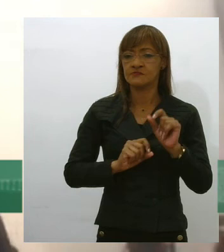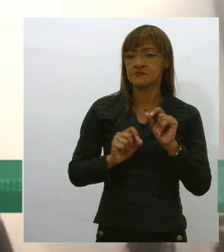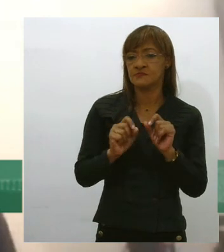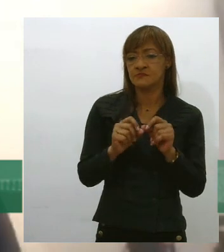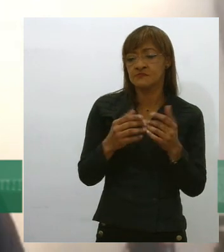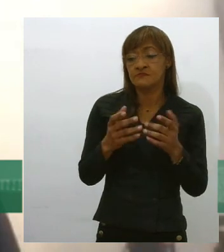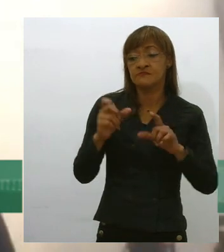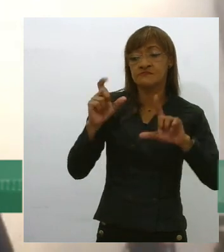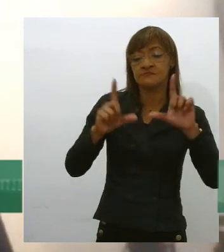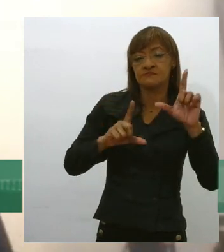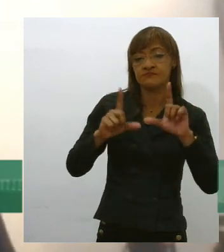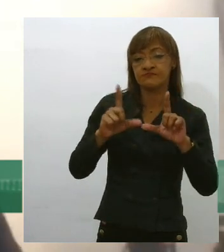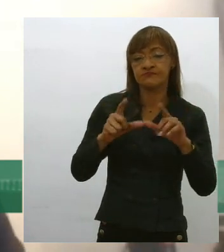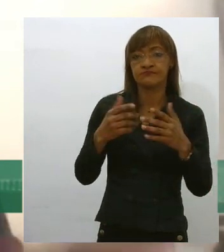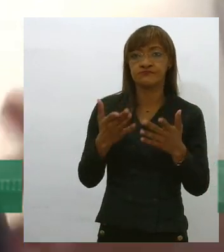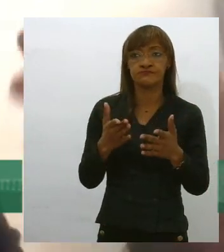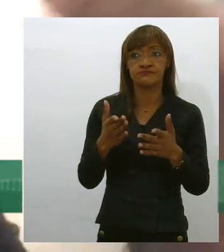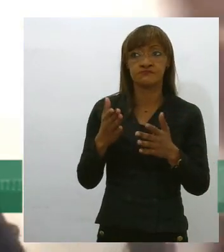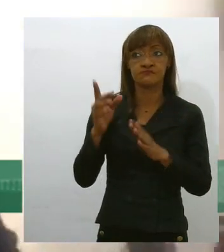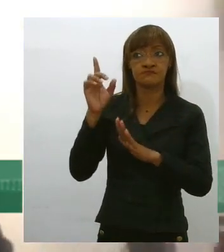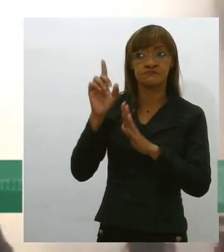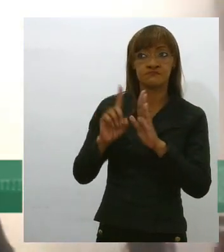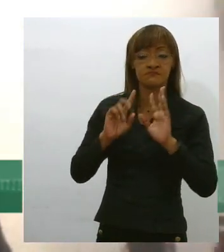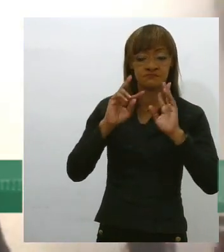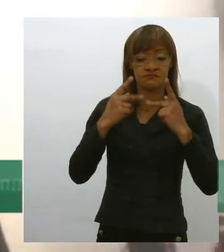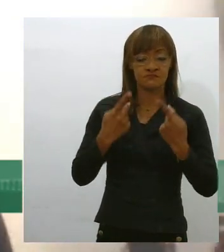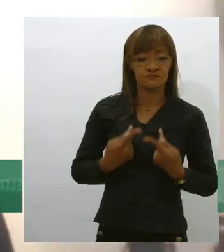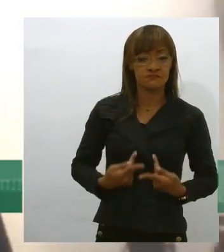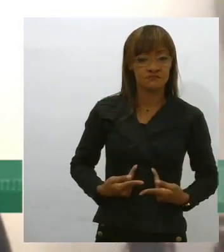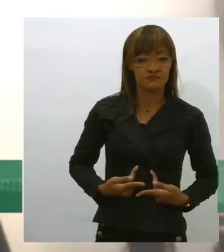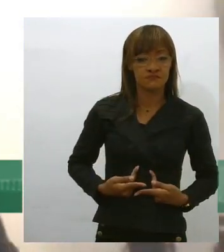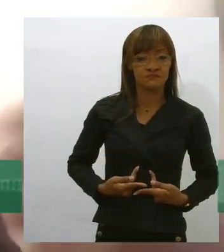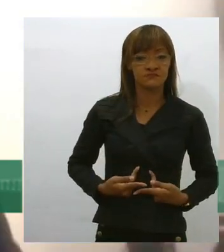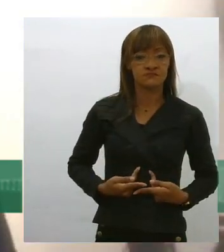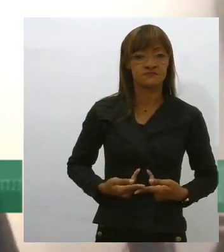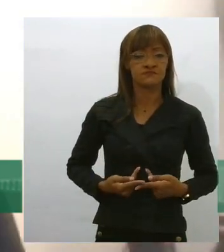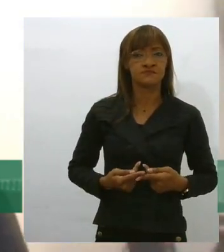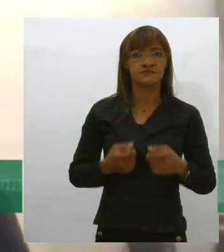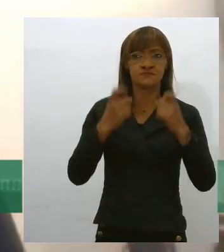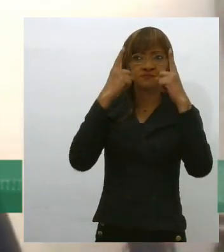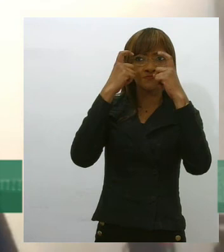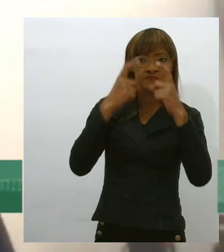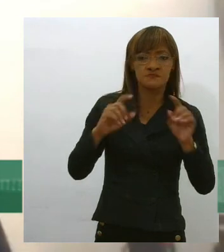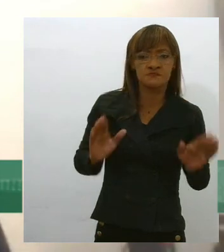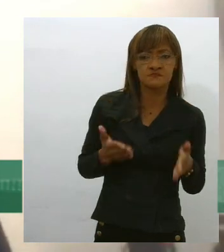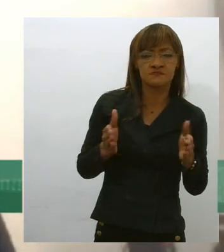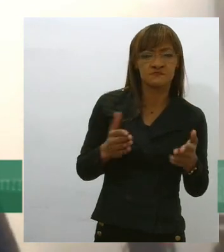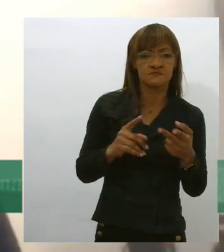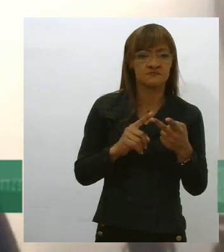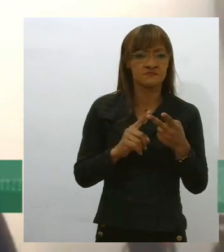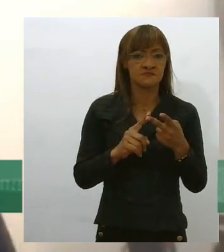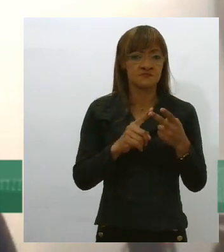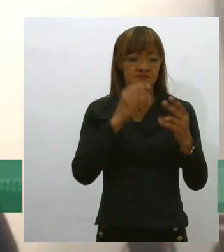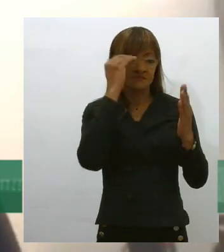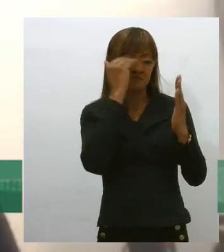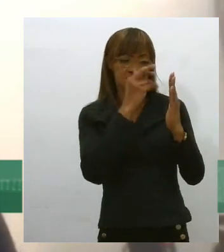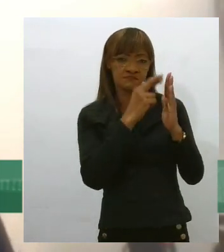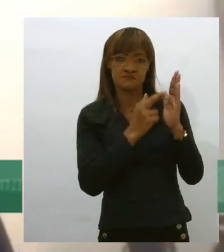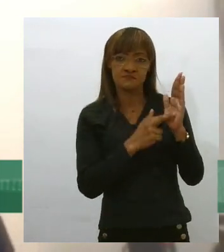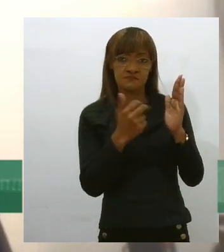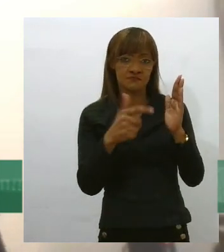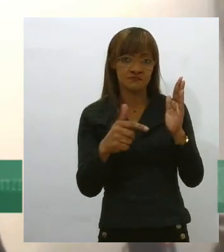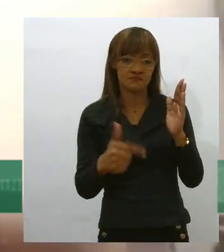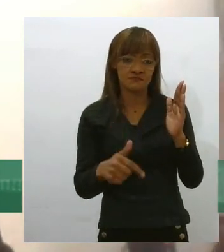ofendi de maneira geral os direitos humanos estimula a violência não cumprir requisitos legais da constitucionais